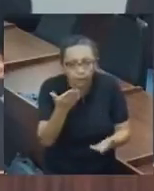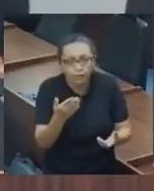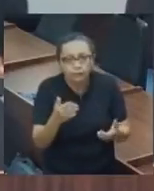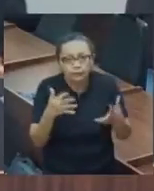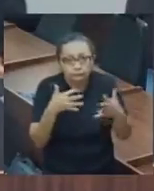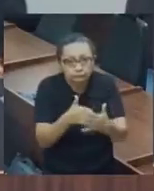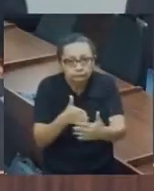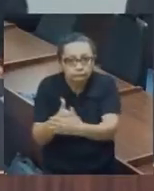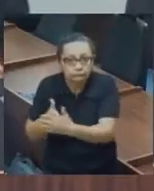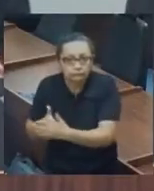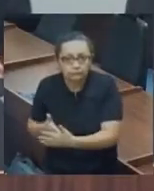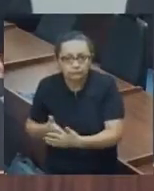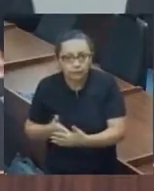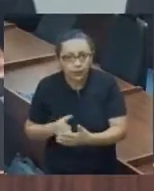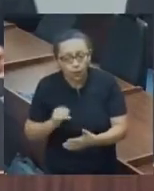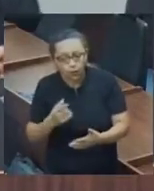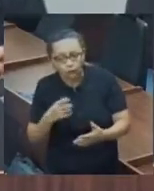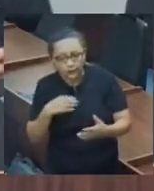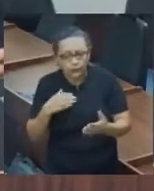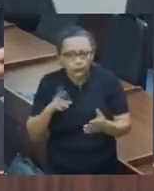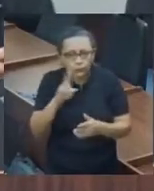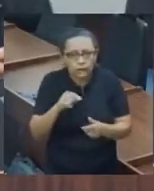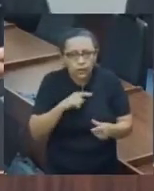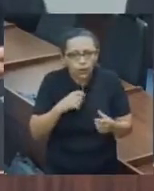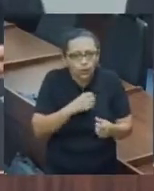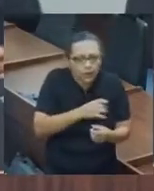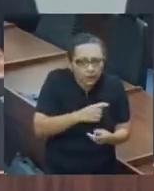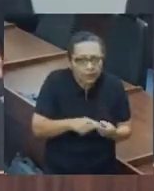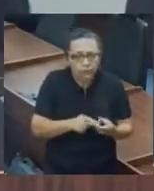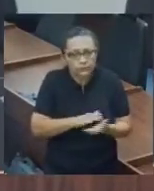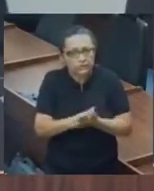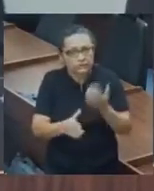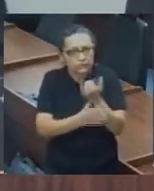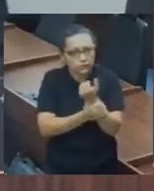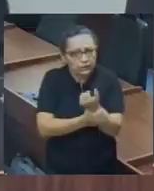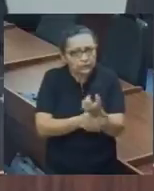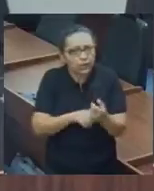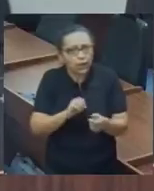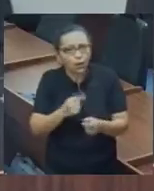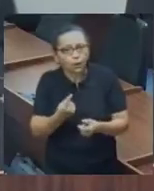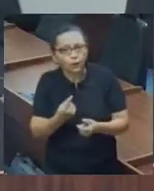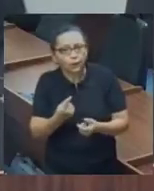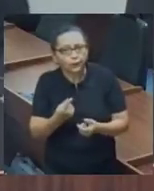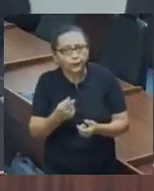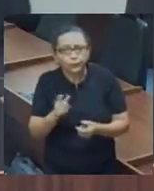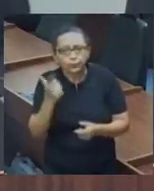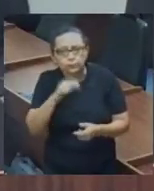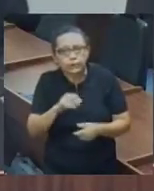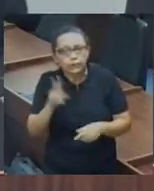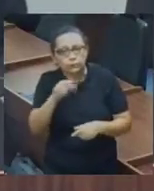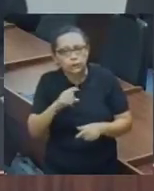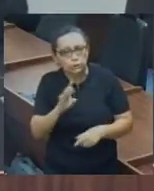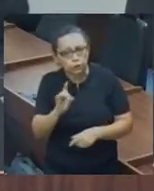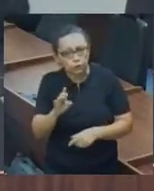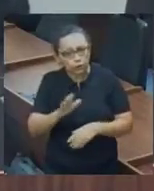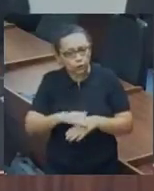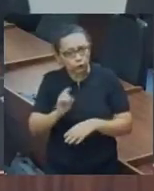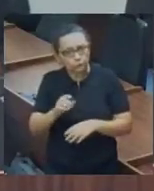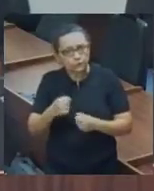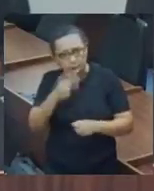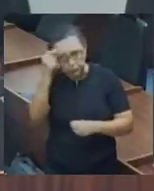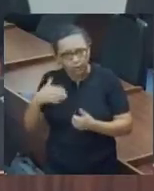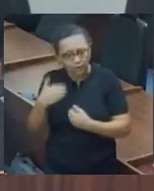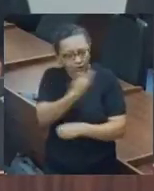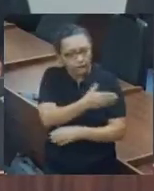insegura ou utilizá-la é de maneira não autônoma precisando de um terceiro ele